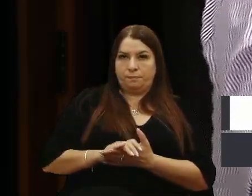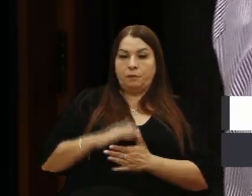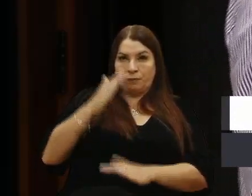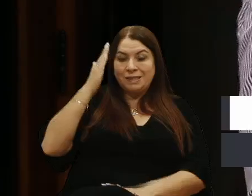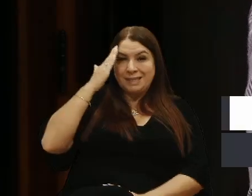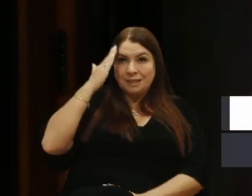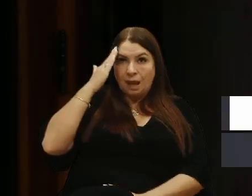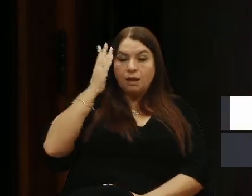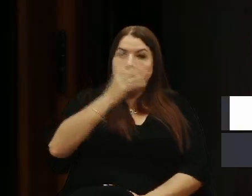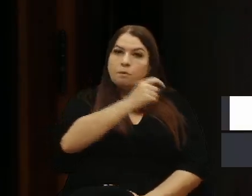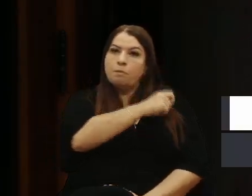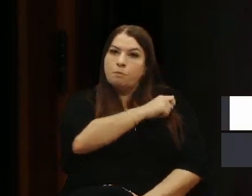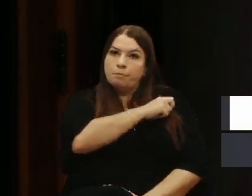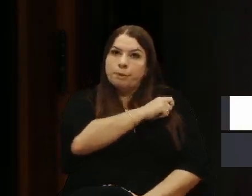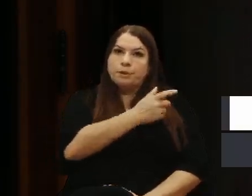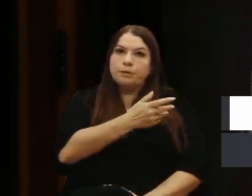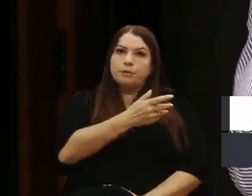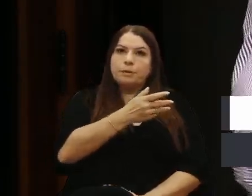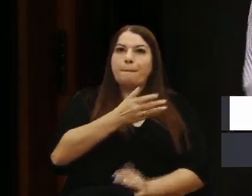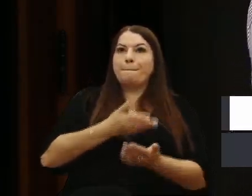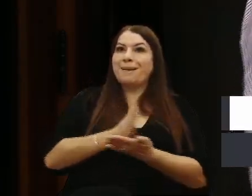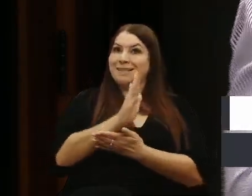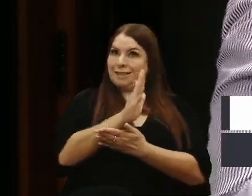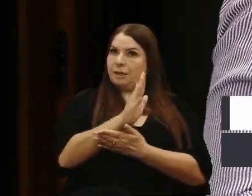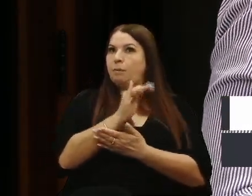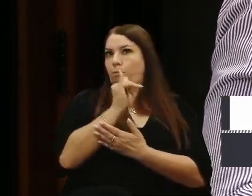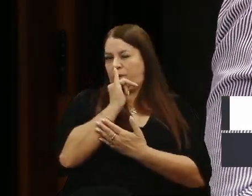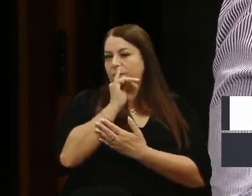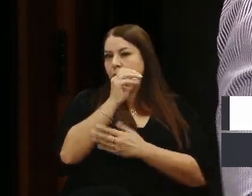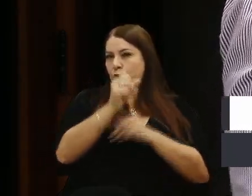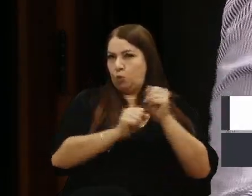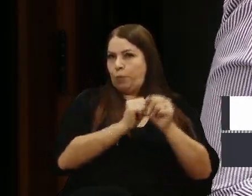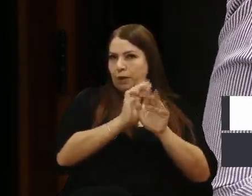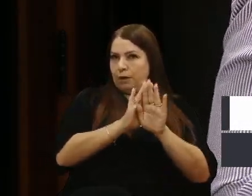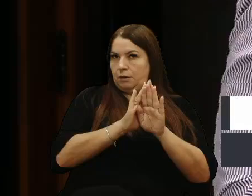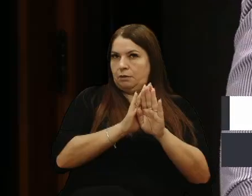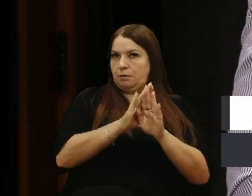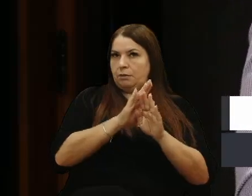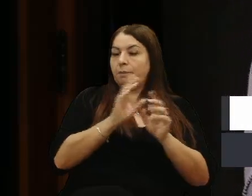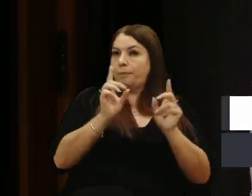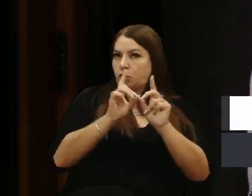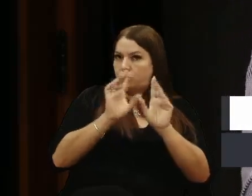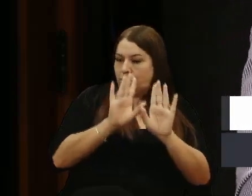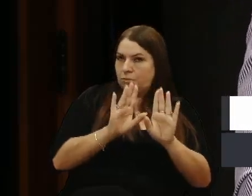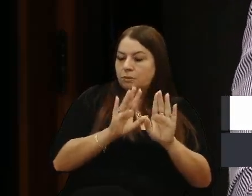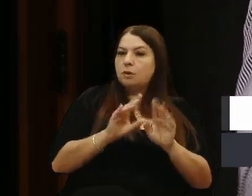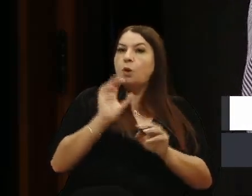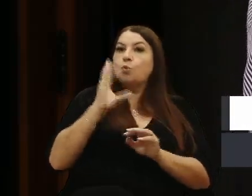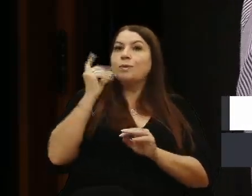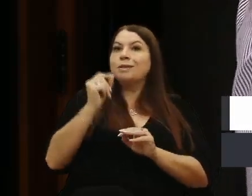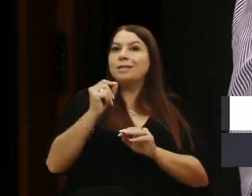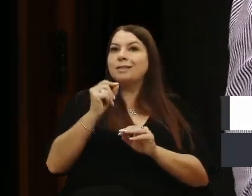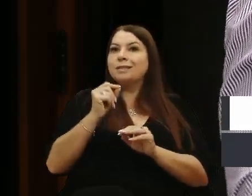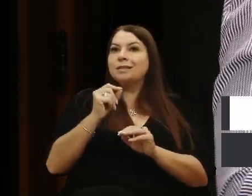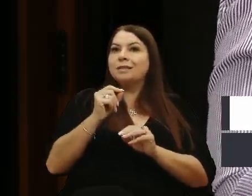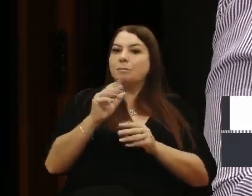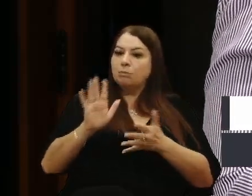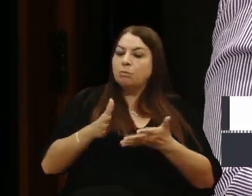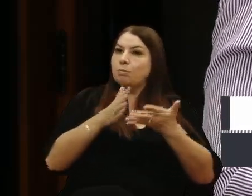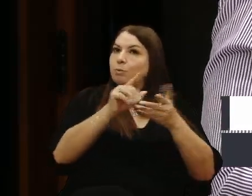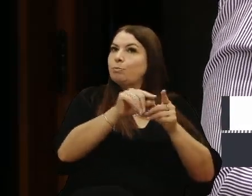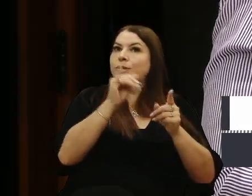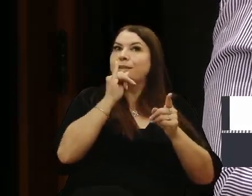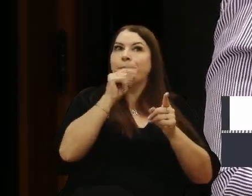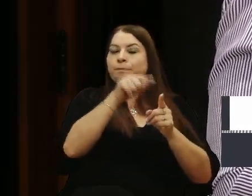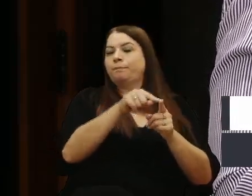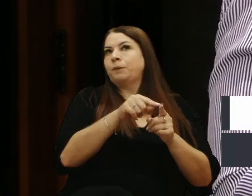sabem que um aluno, para ele passar de ano, vamos falar de uma forma bem didática, acontece por promoção, quando